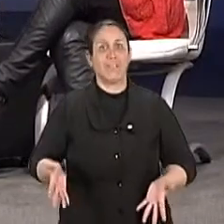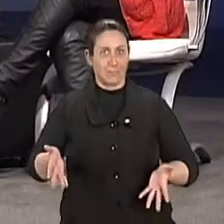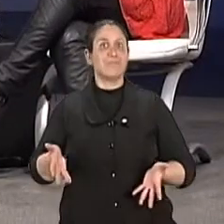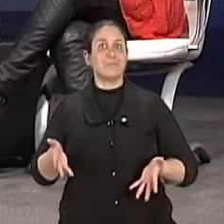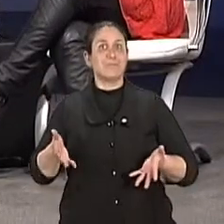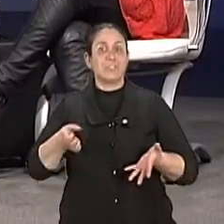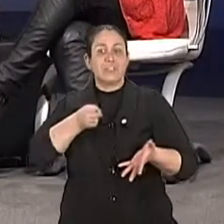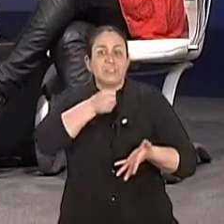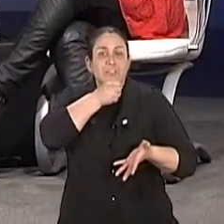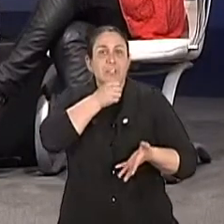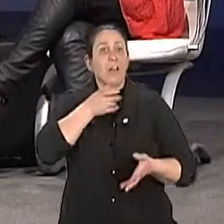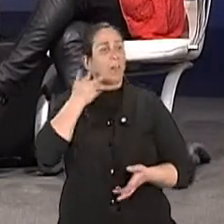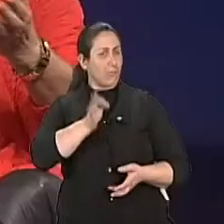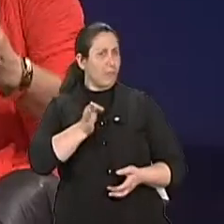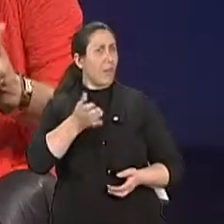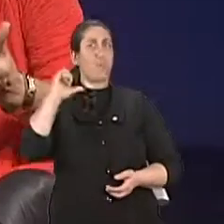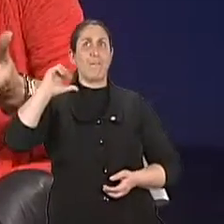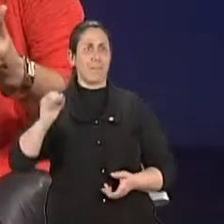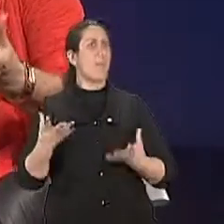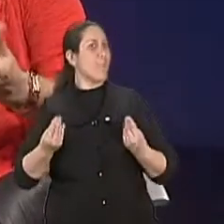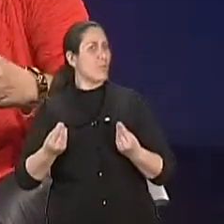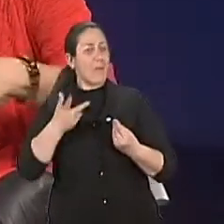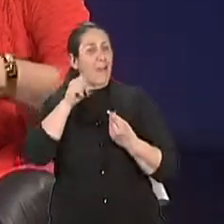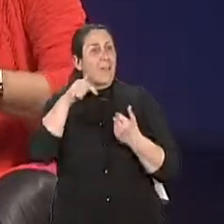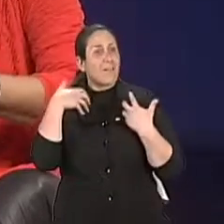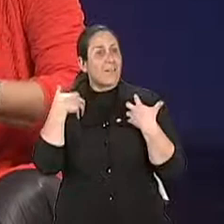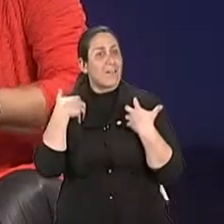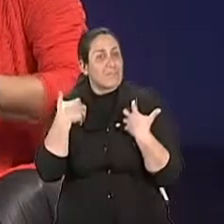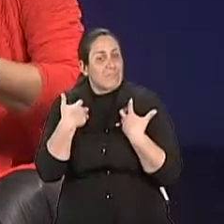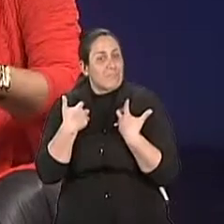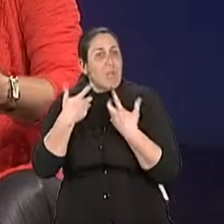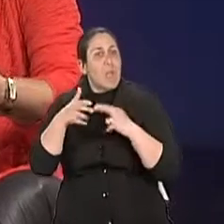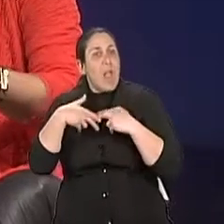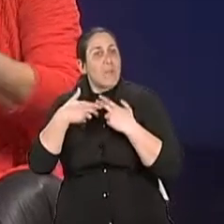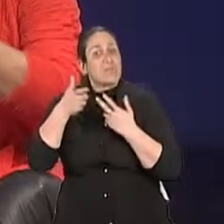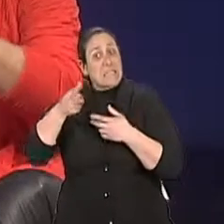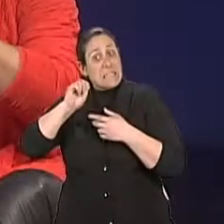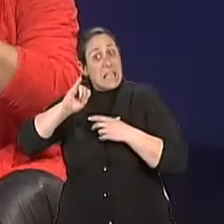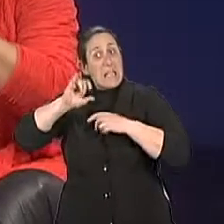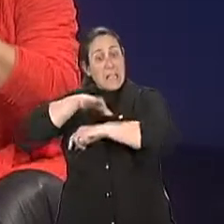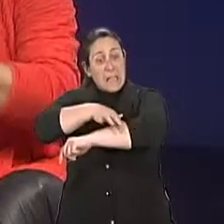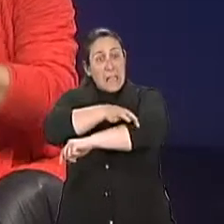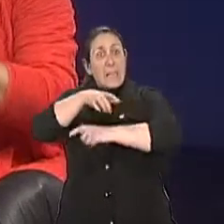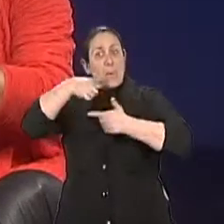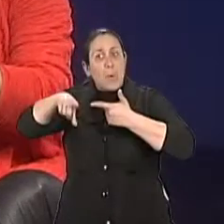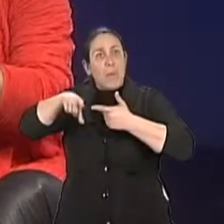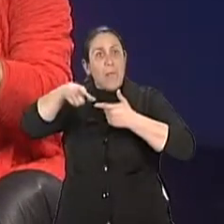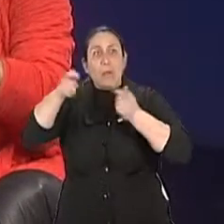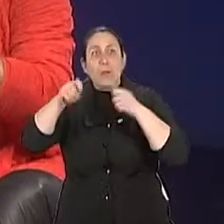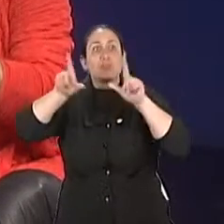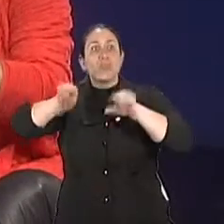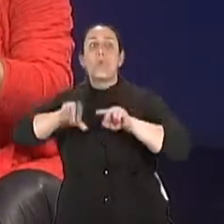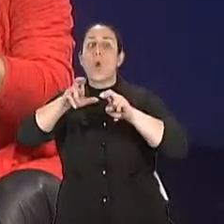preço, né? E esse preço, é claro, que ele fica menor na medida em que a gente faz a prevenção. Eu queria que o senhor tocasse um pouquinho